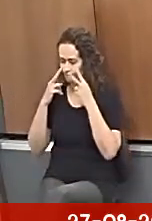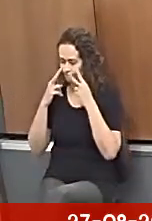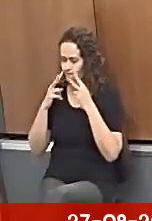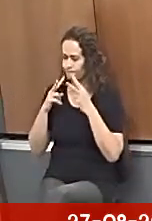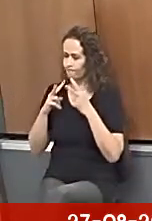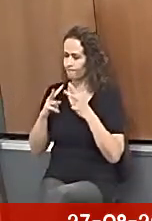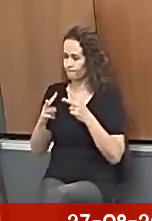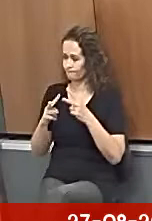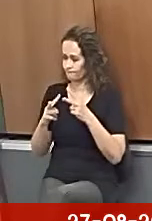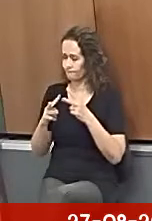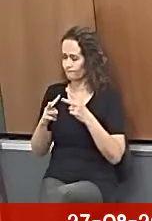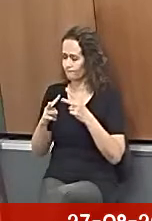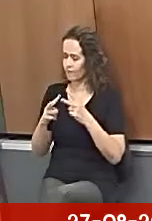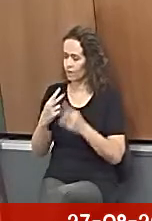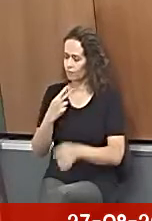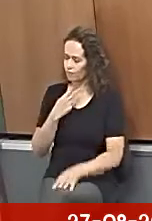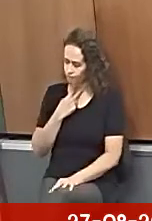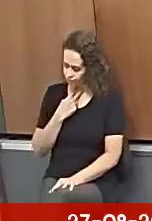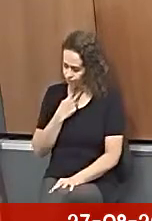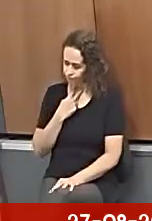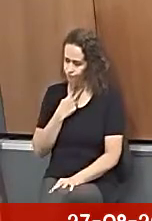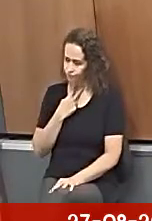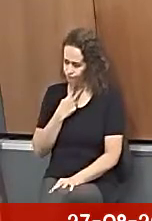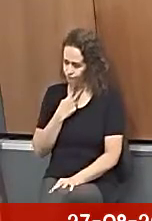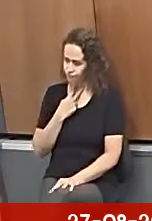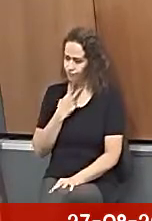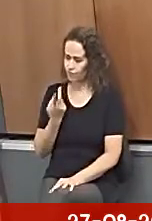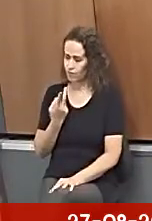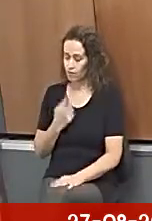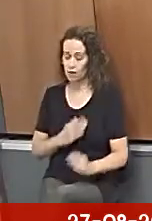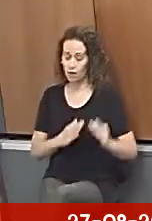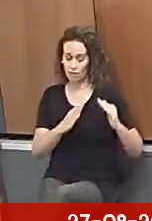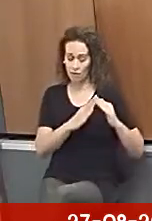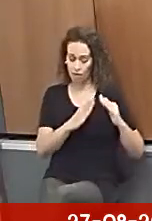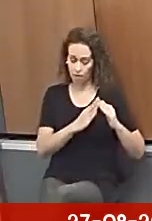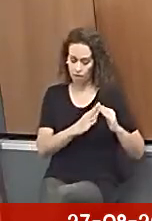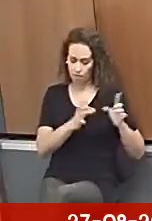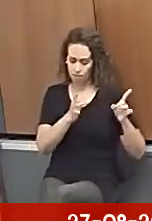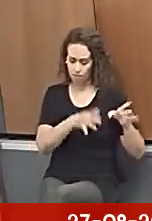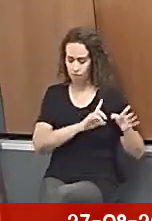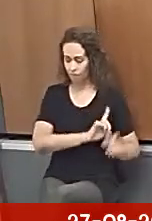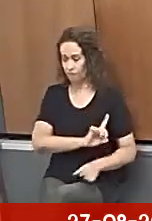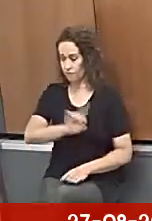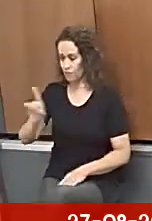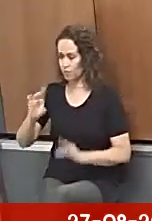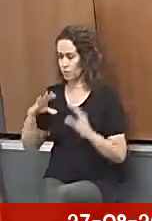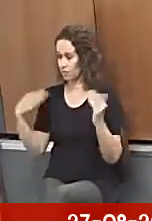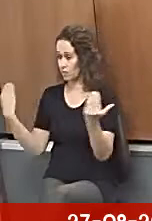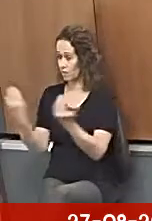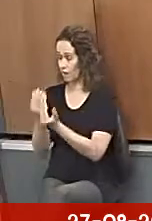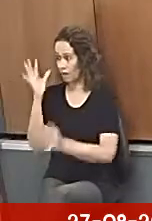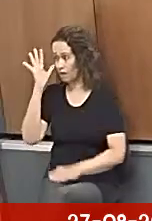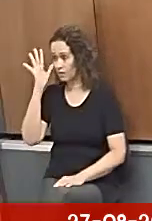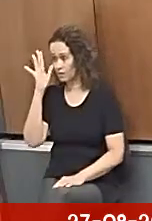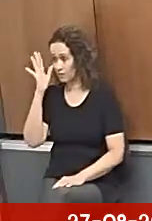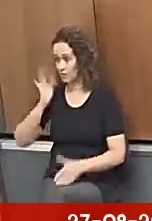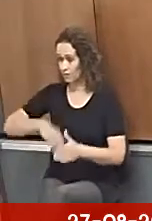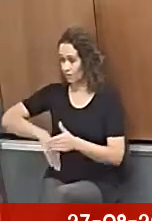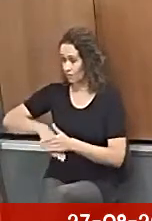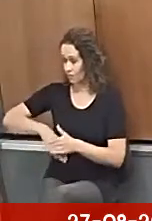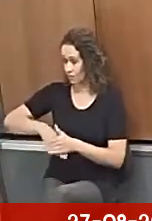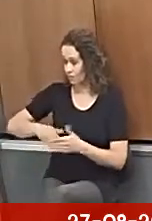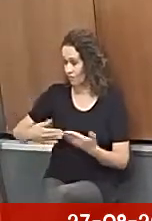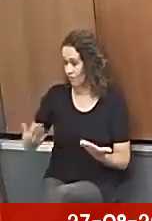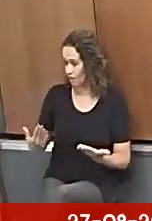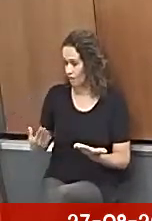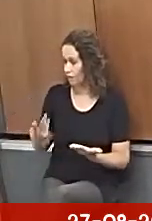quem saiu de casa para assistir a uma partida de futebol dicas passagem queridos e queridas